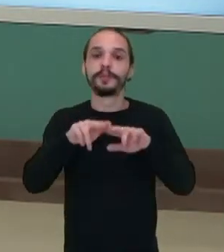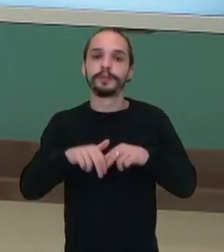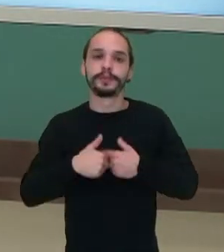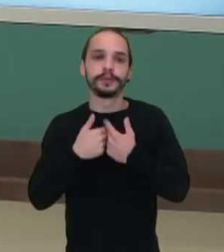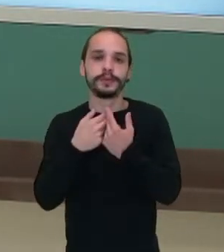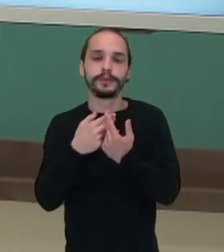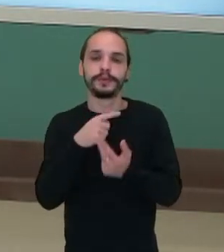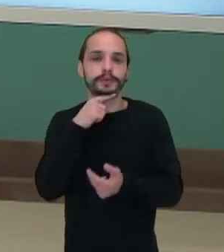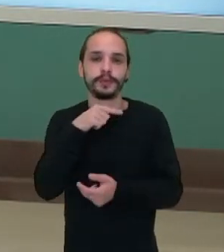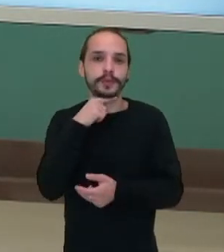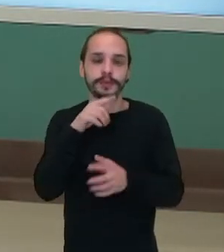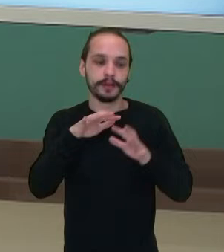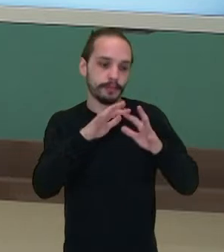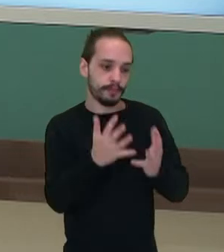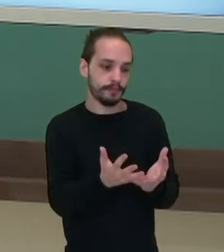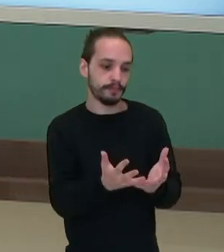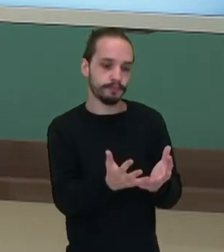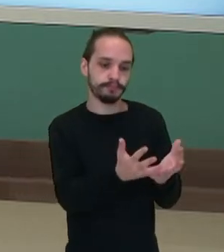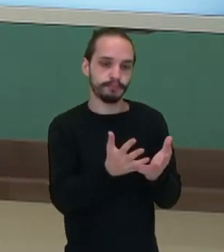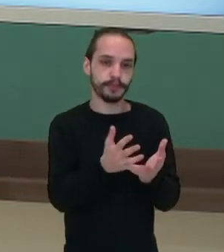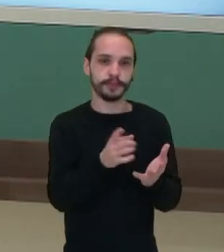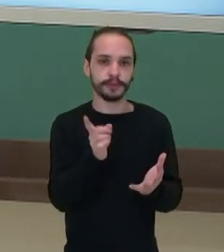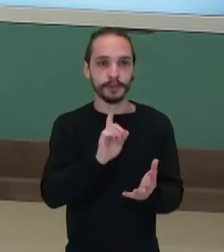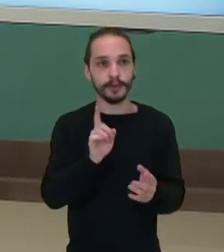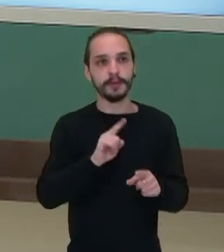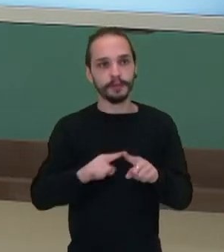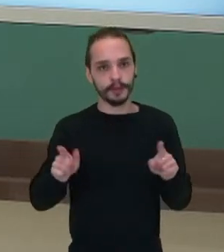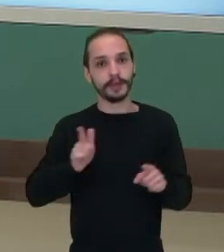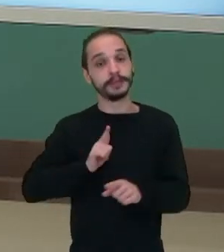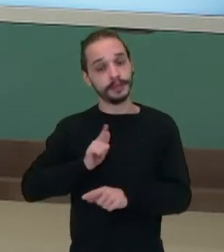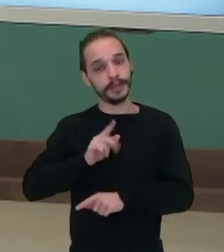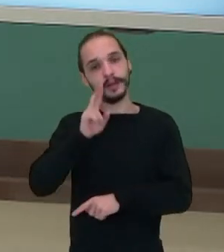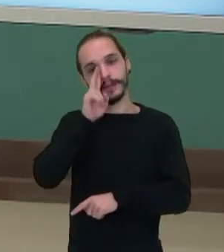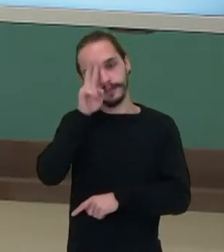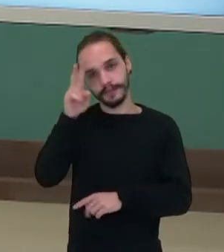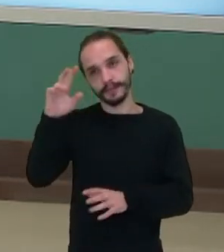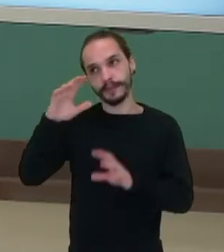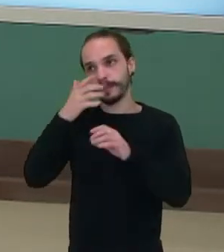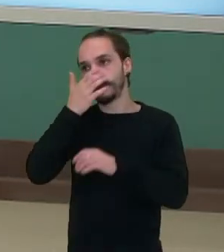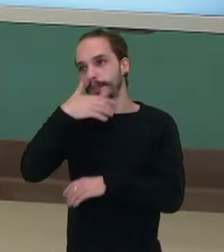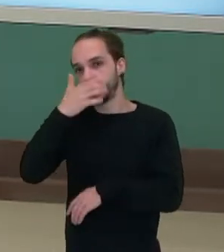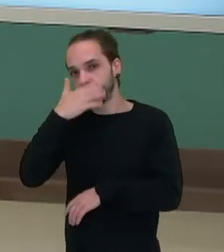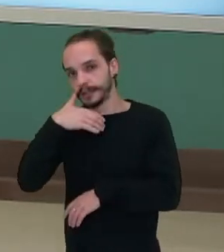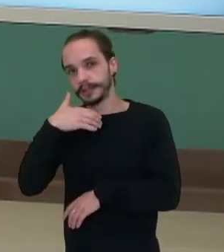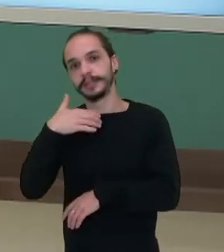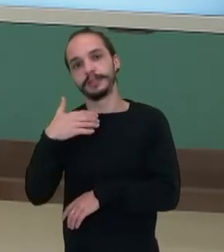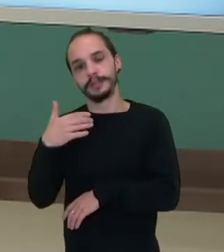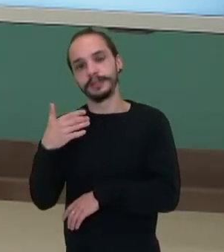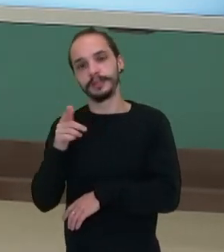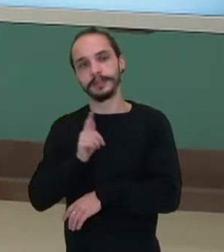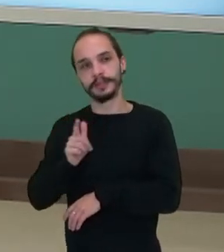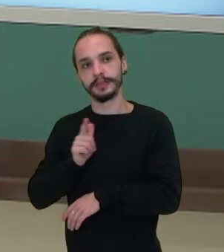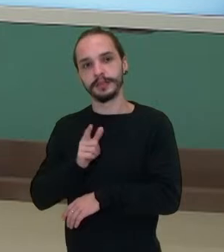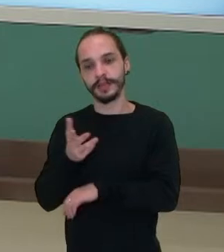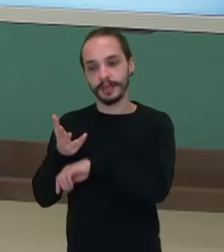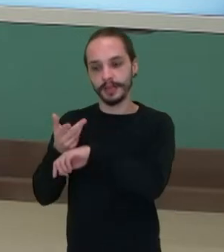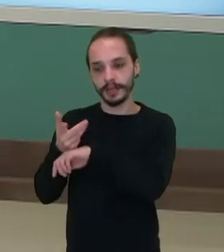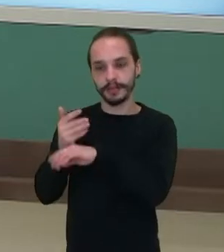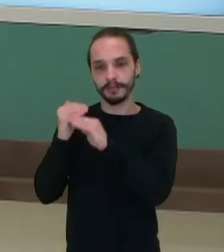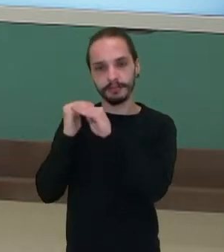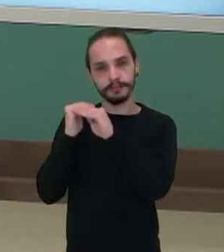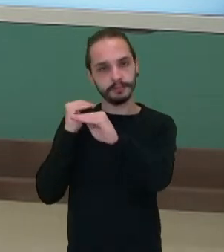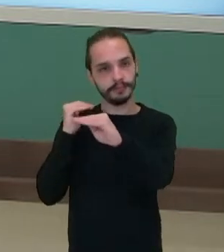não move o planeta, certo? Mas essa força, ela interage sobre a maçã, né, com uma aceleração, no caso, que é